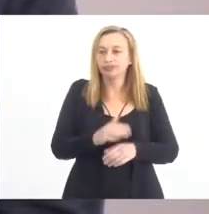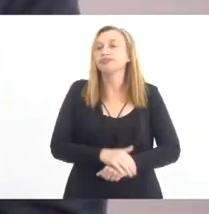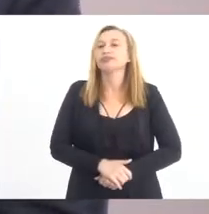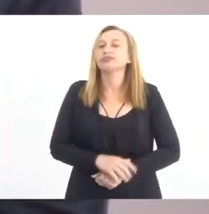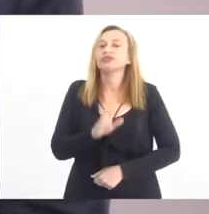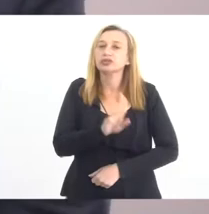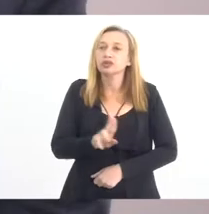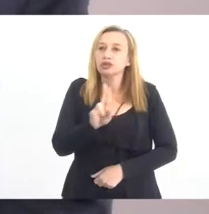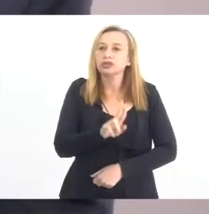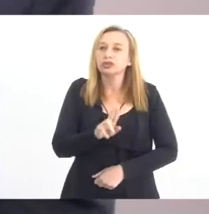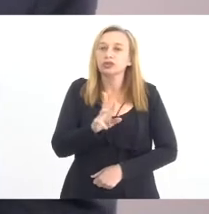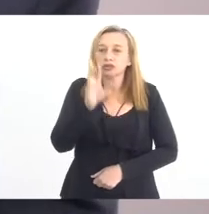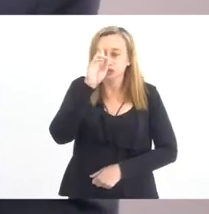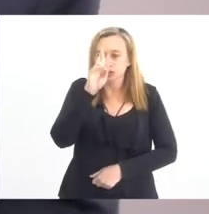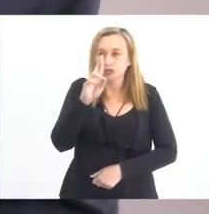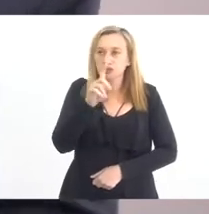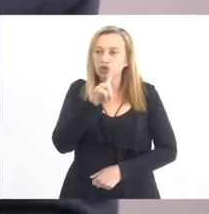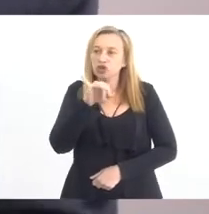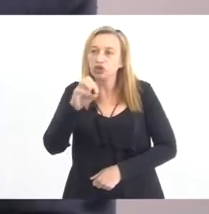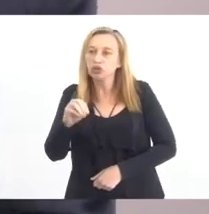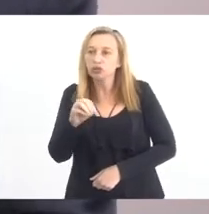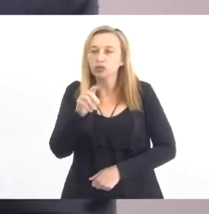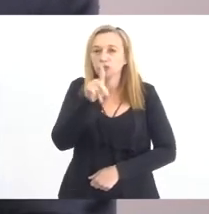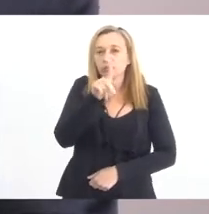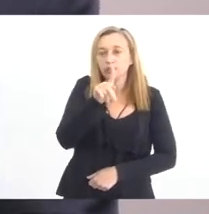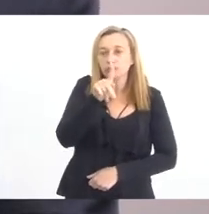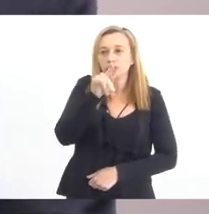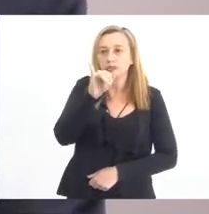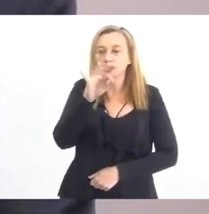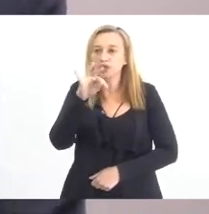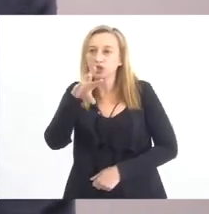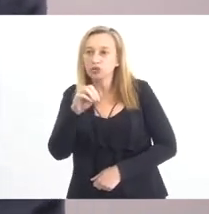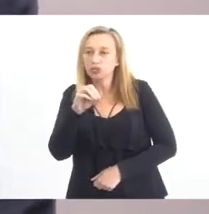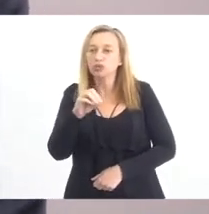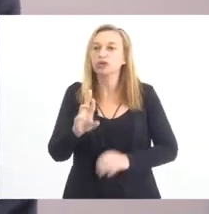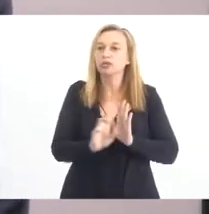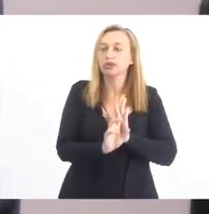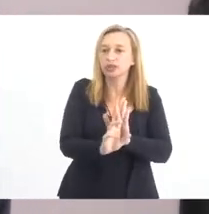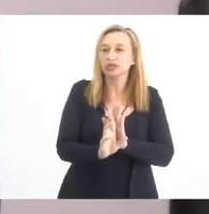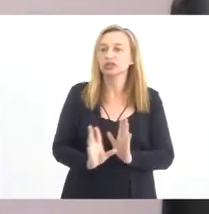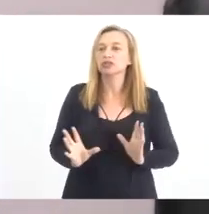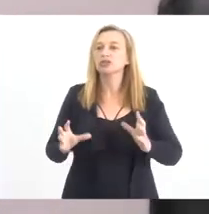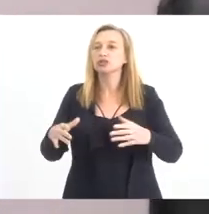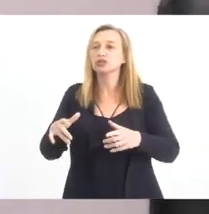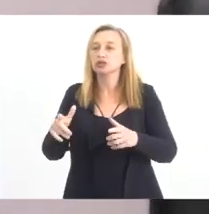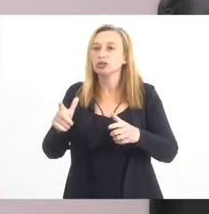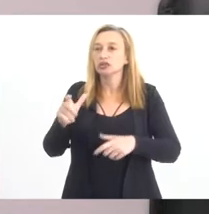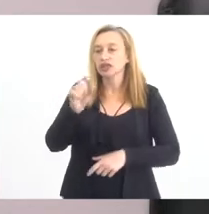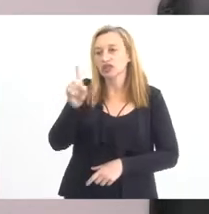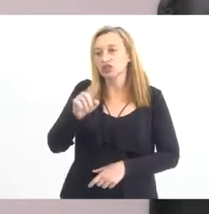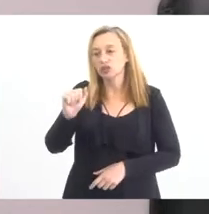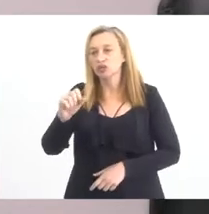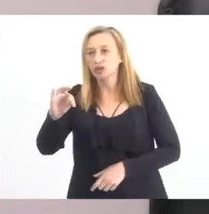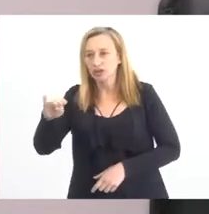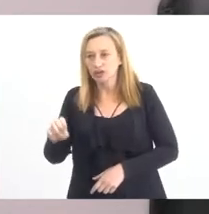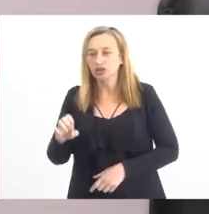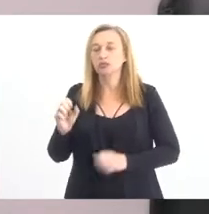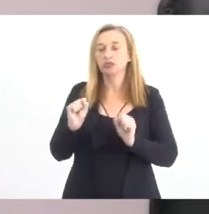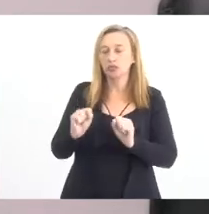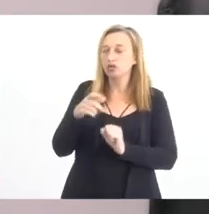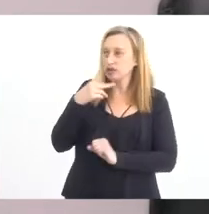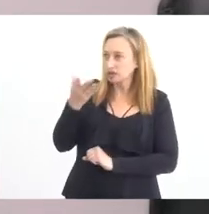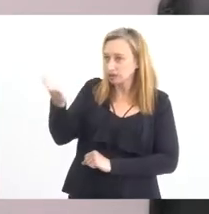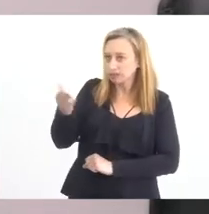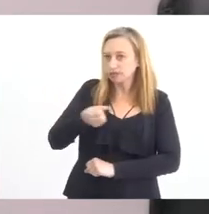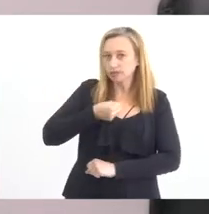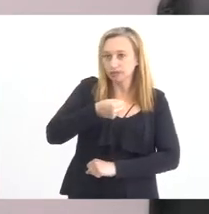fazer uso da palavra, o senhor Diego Pinto Carvalho, também representante da comunidade, morador da Zona Oeste. Peço que leve o microfone